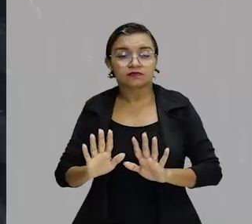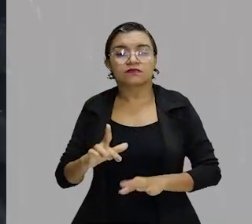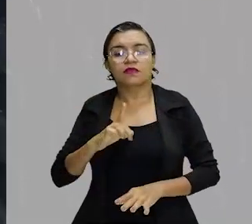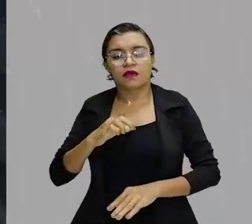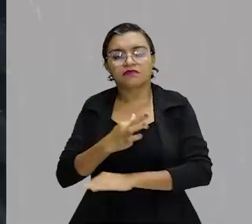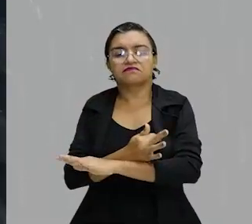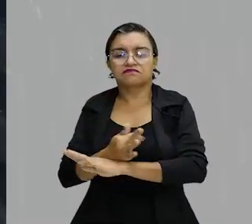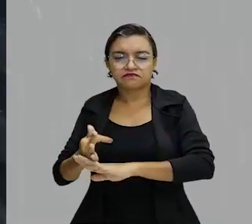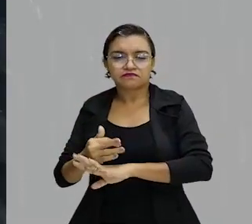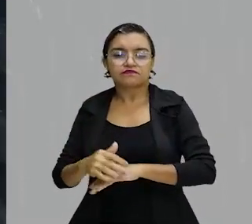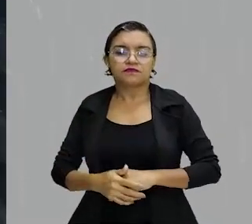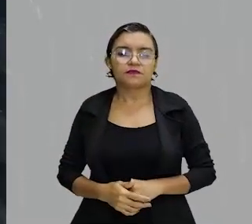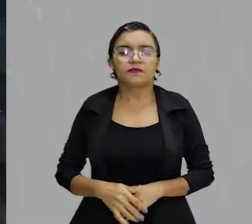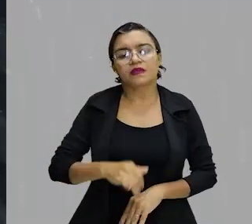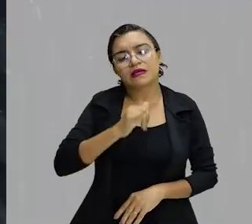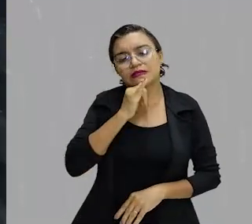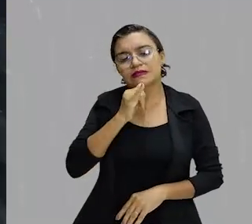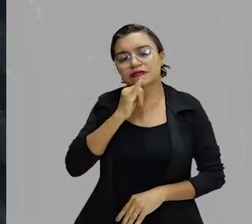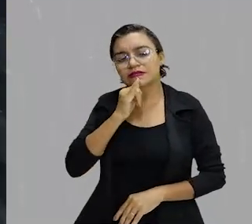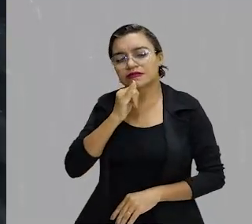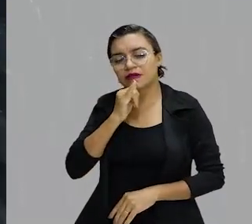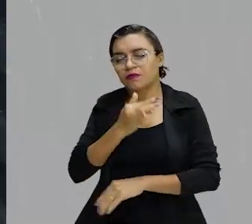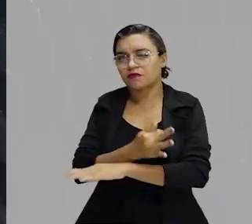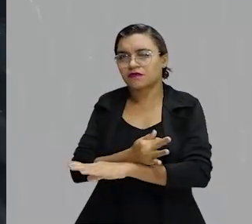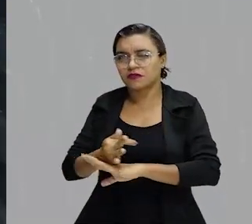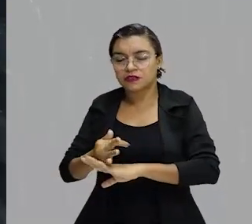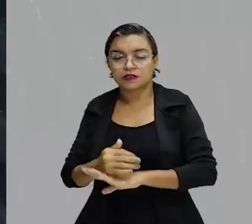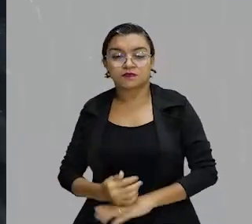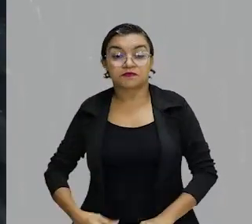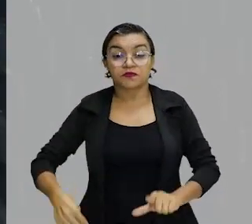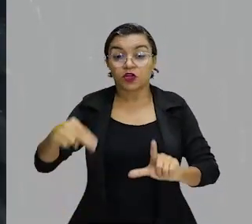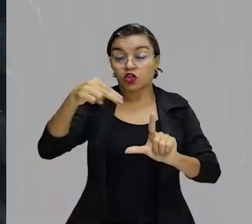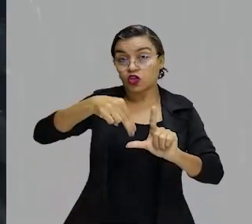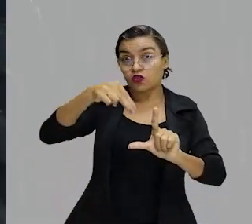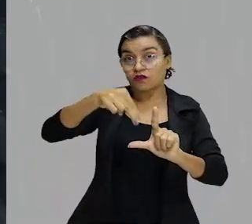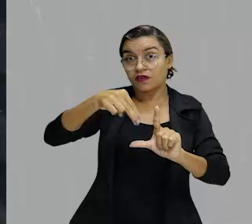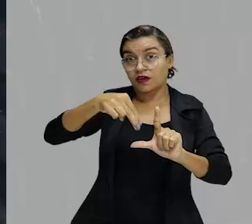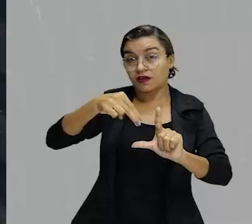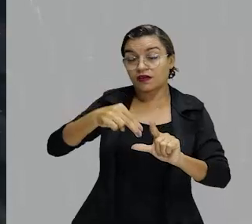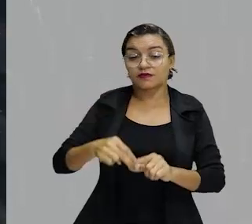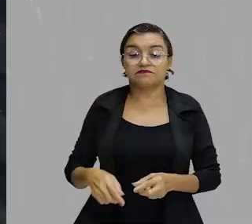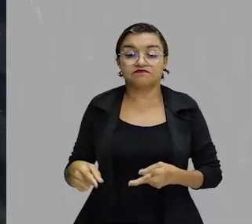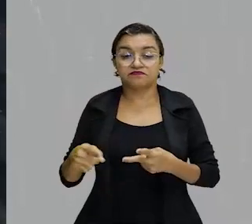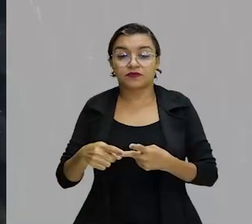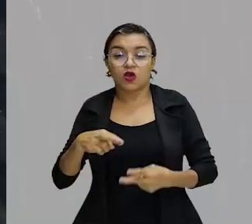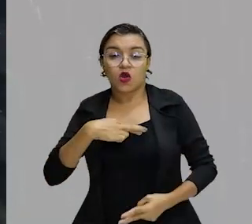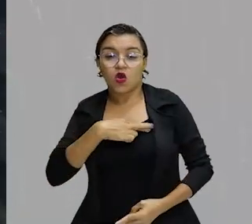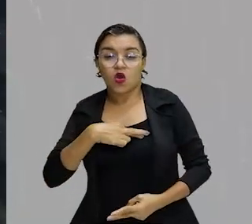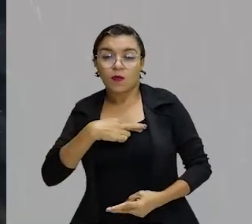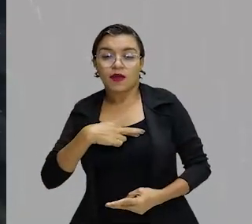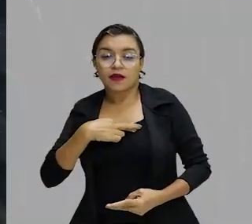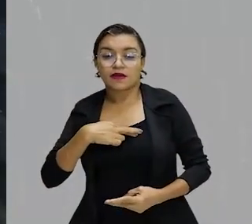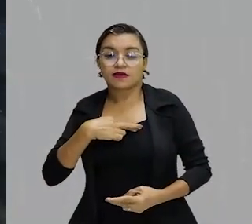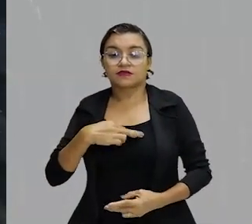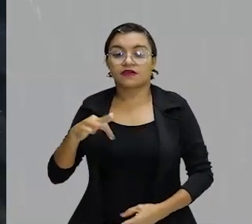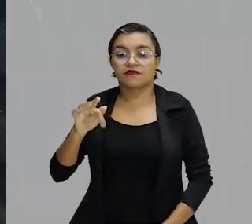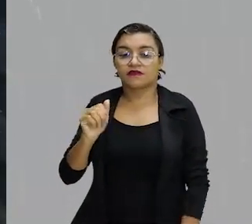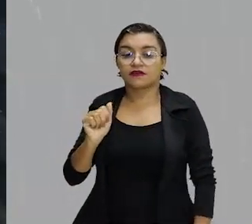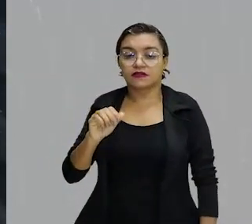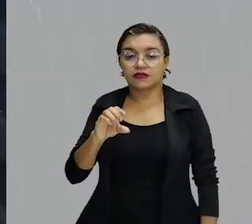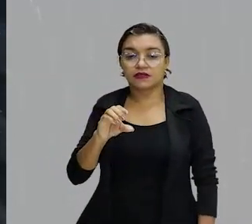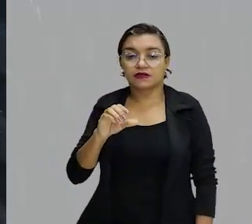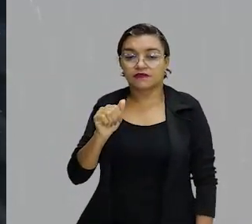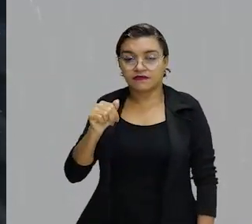exemplos de ficção são as novelas, romance como gênero literário, a fantasia,